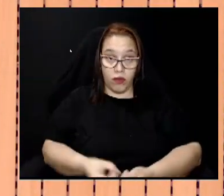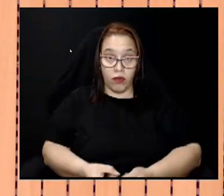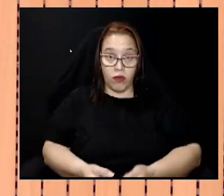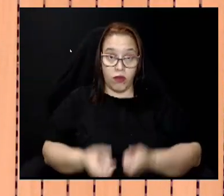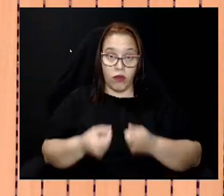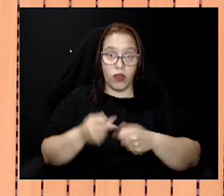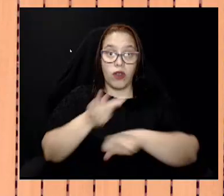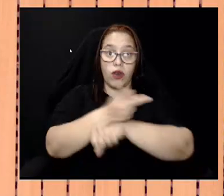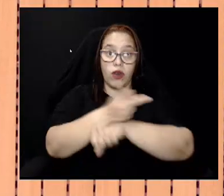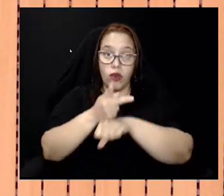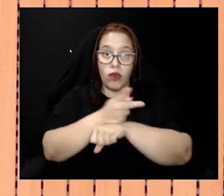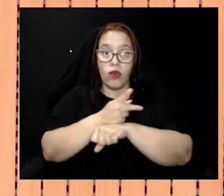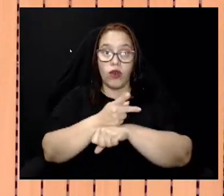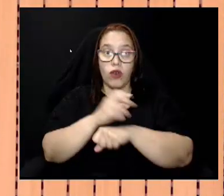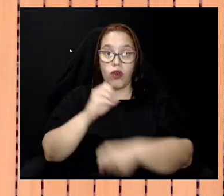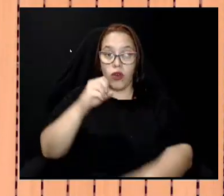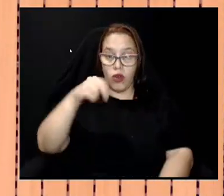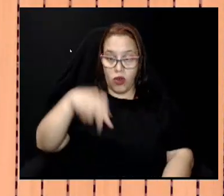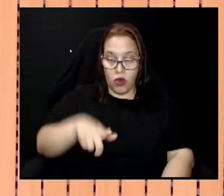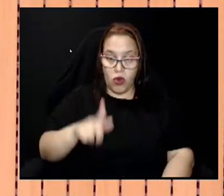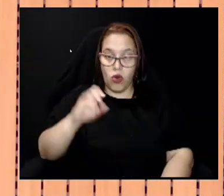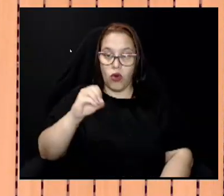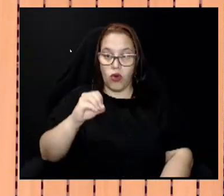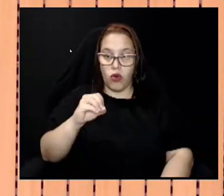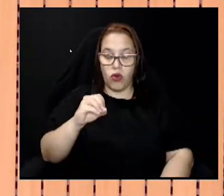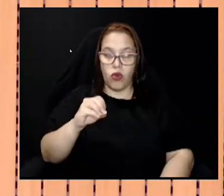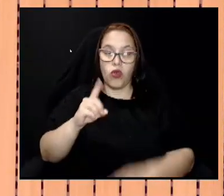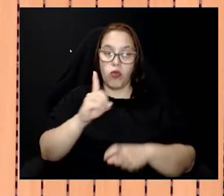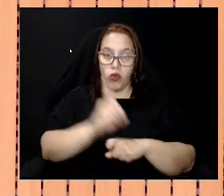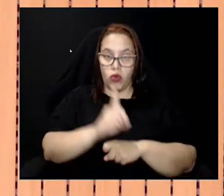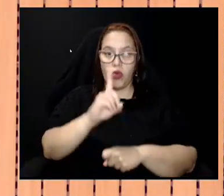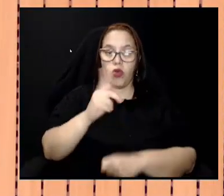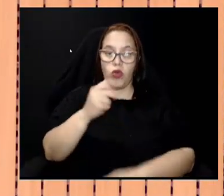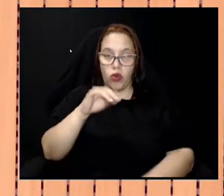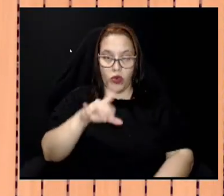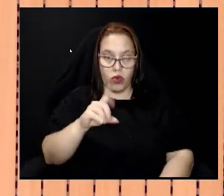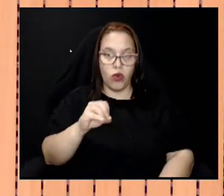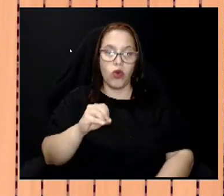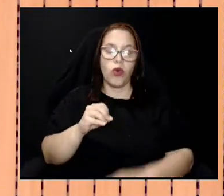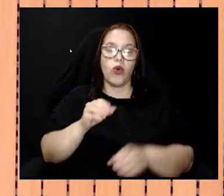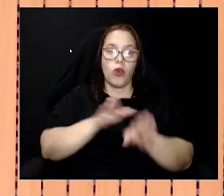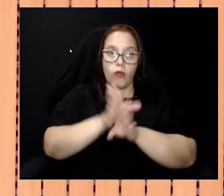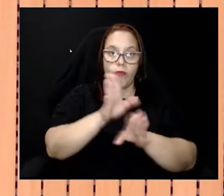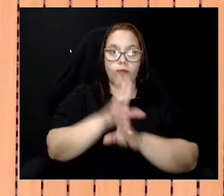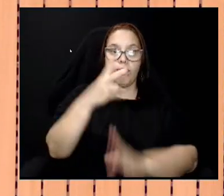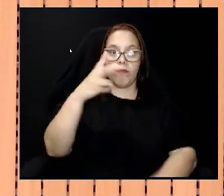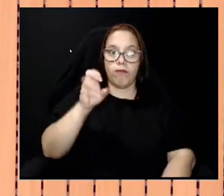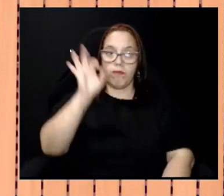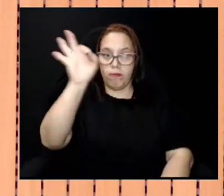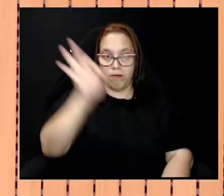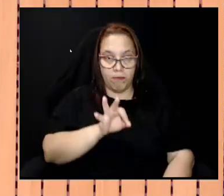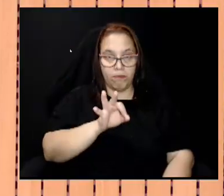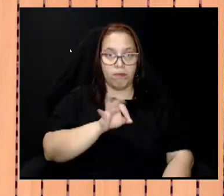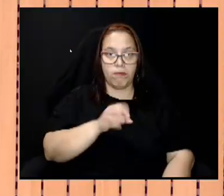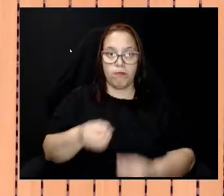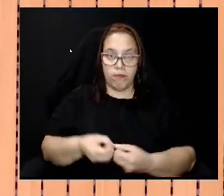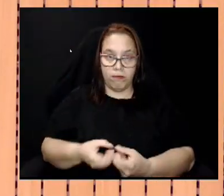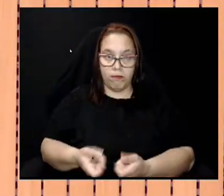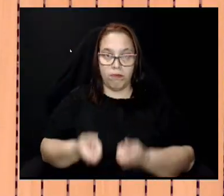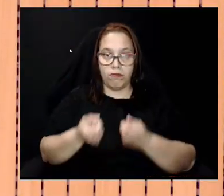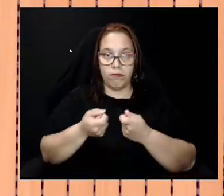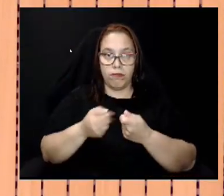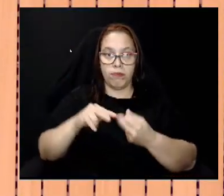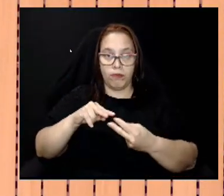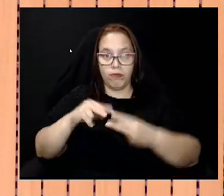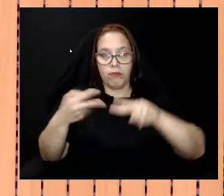um oncogeneticista, como o Dr. Igor, por exemplo, para uma boa orientação, porque 25% dos casos de câncer de ovário tem mutação genética